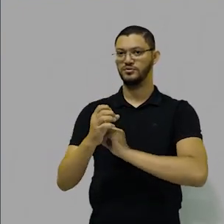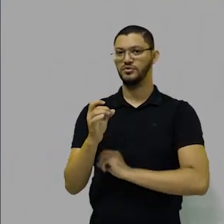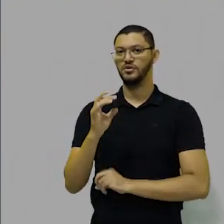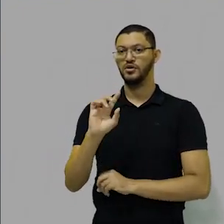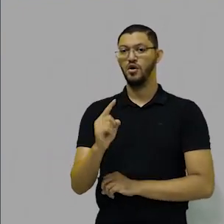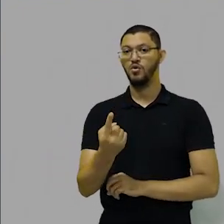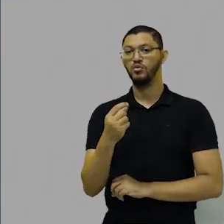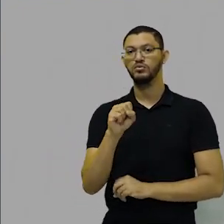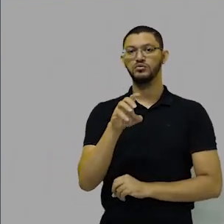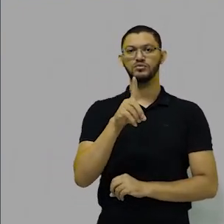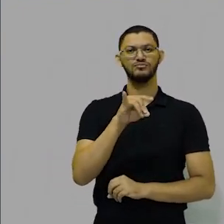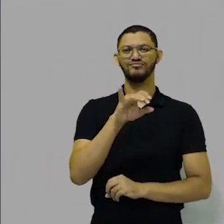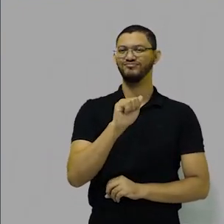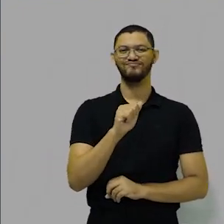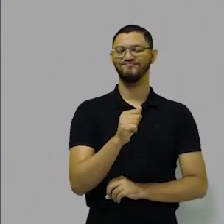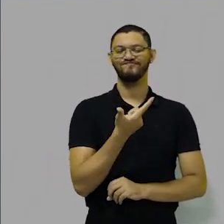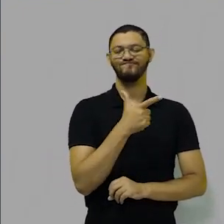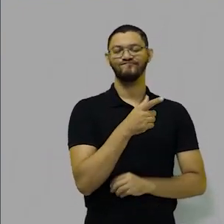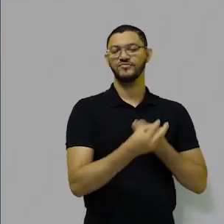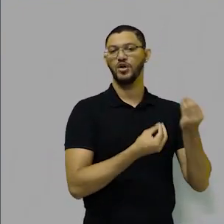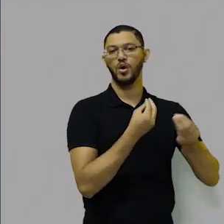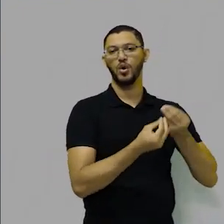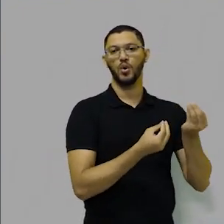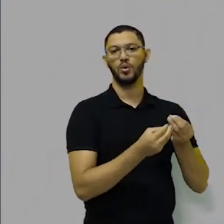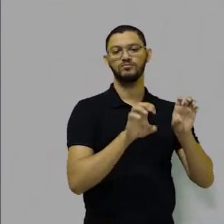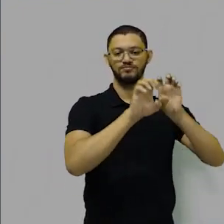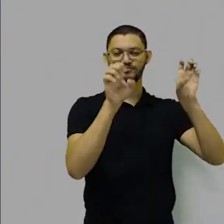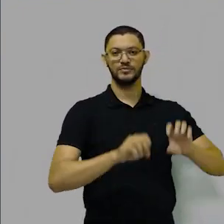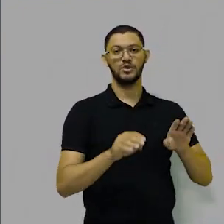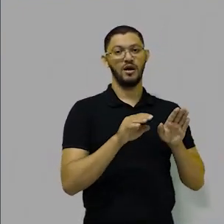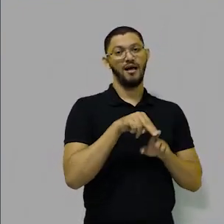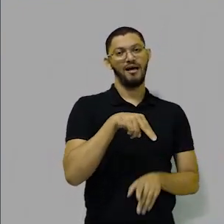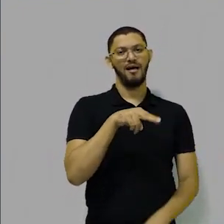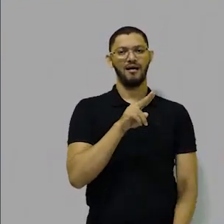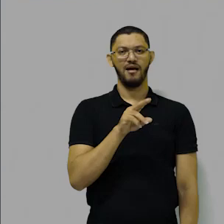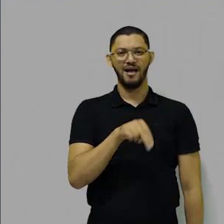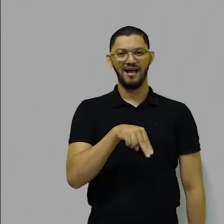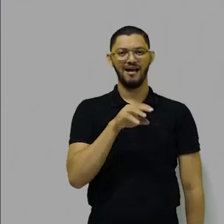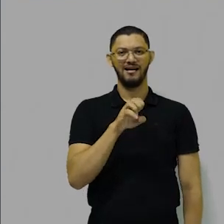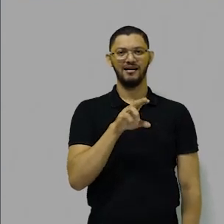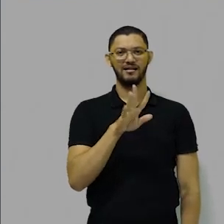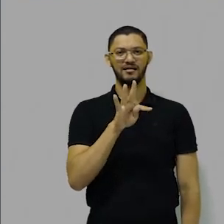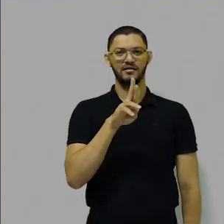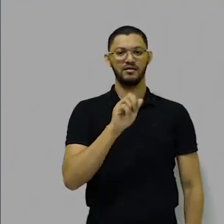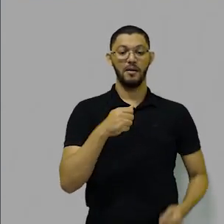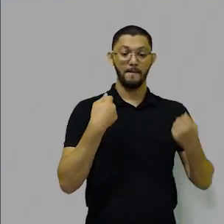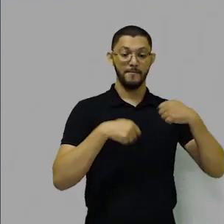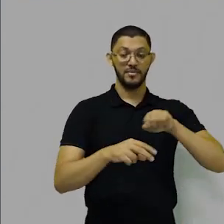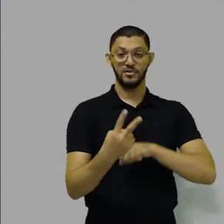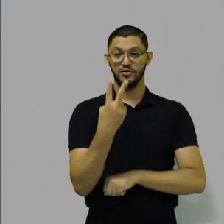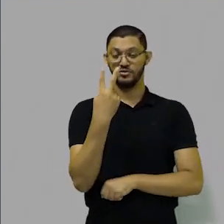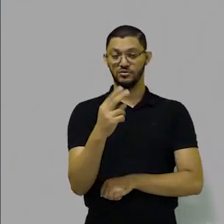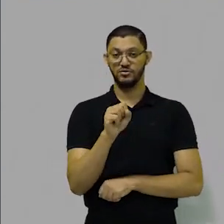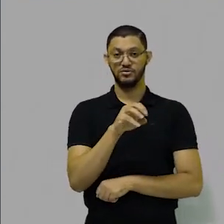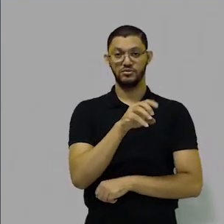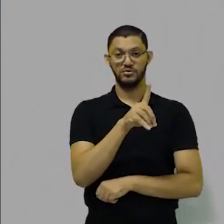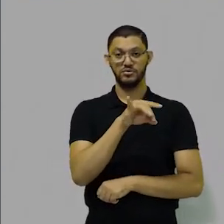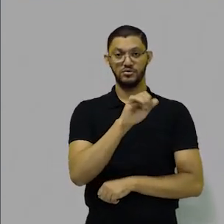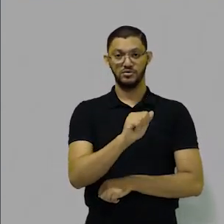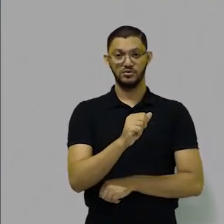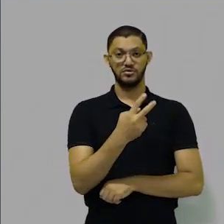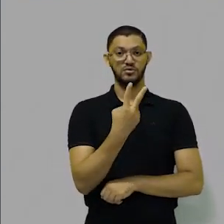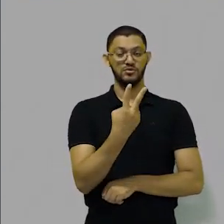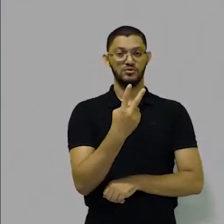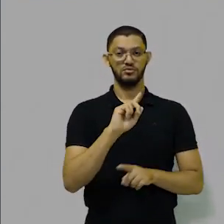um sódio não dá para completar, tornar a estrutura neutra, certo? Então, eu preciso de 2 sódios, 2